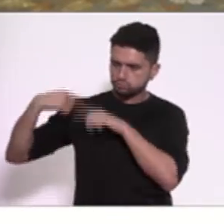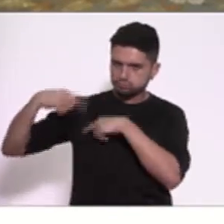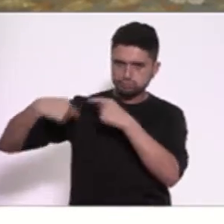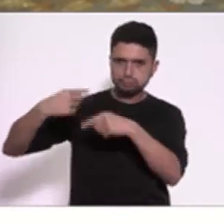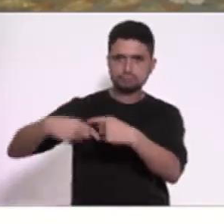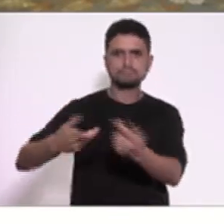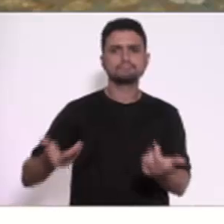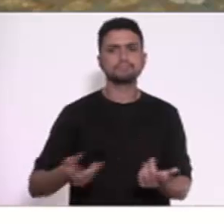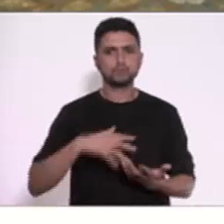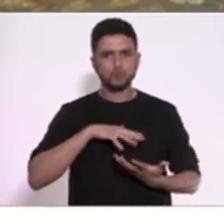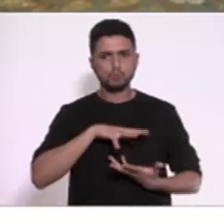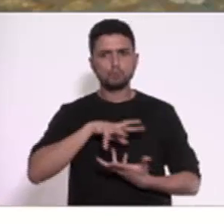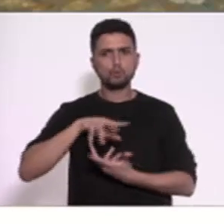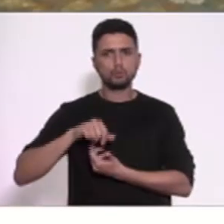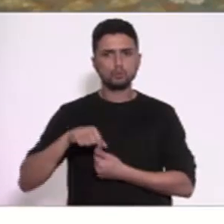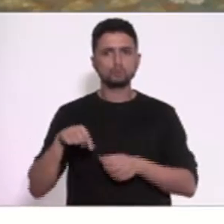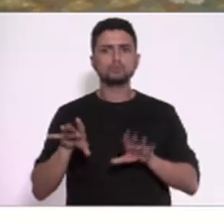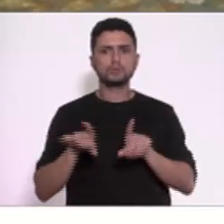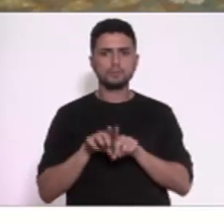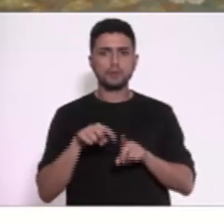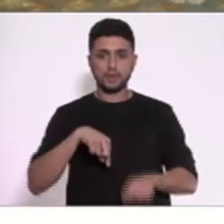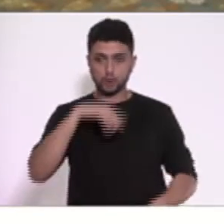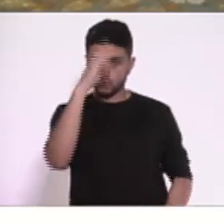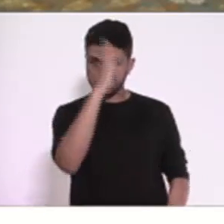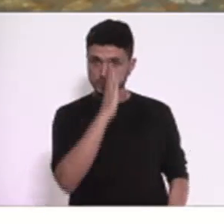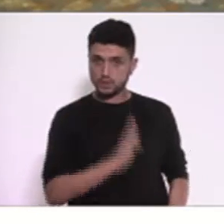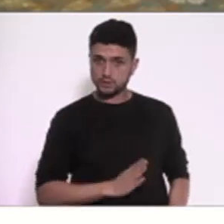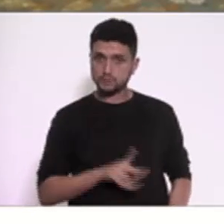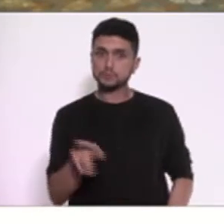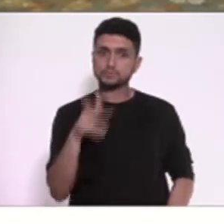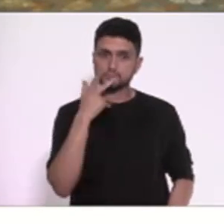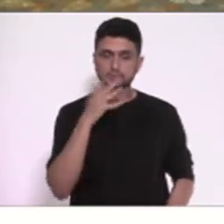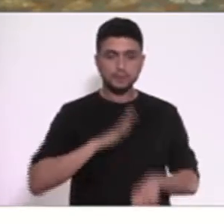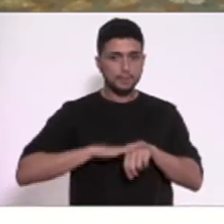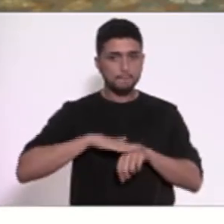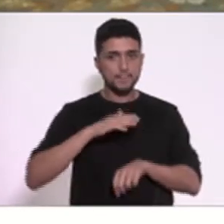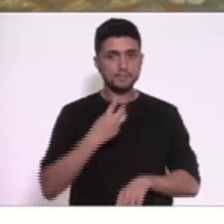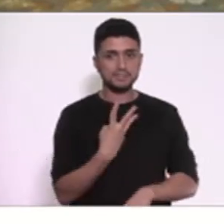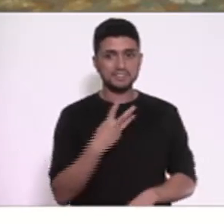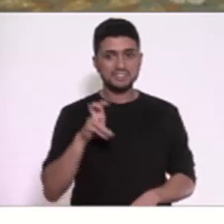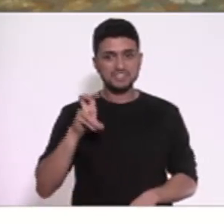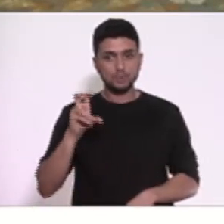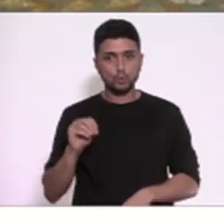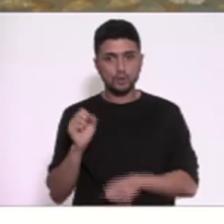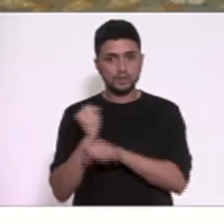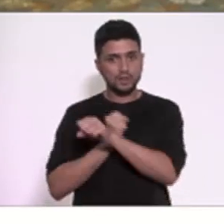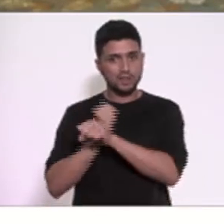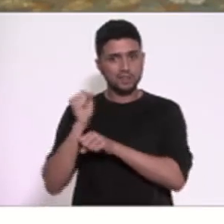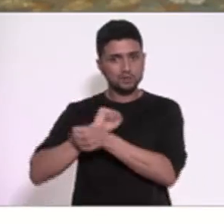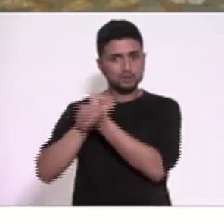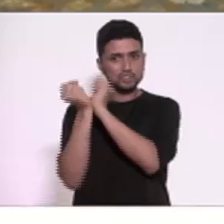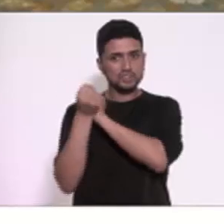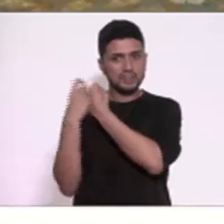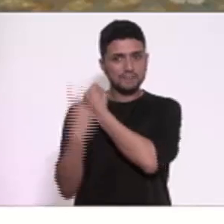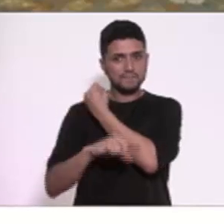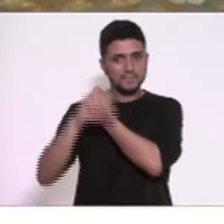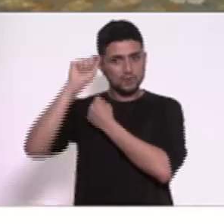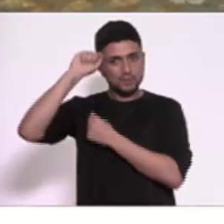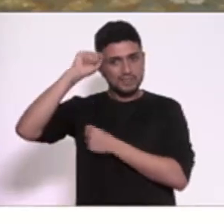Brasil, mas no Brasil, Vossa Excelência disse muito bem, mais de 350 anos de escravidão negra,